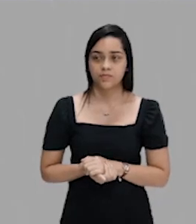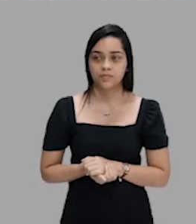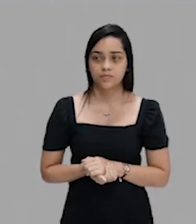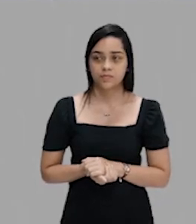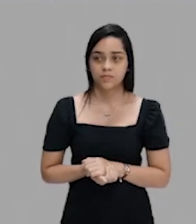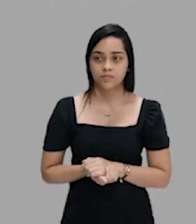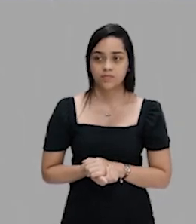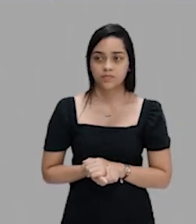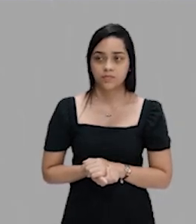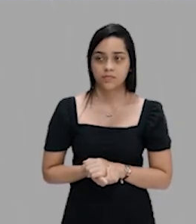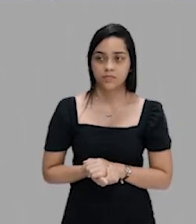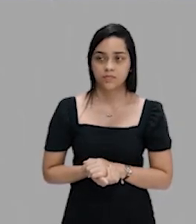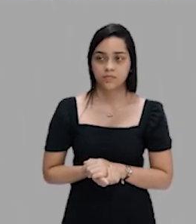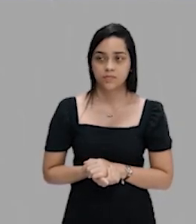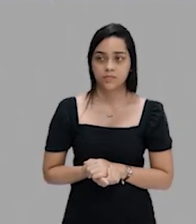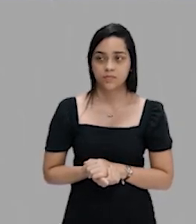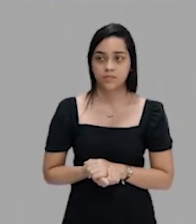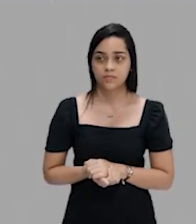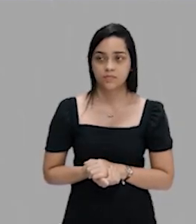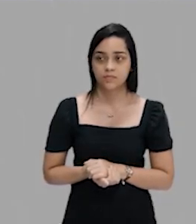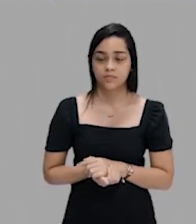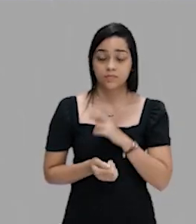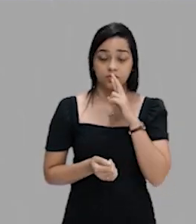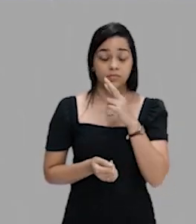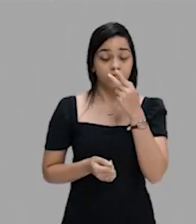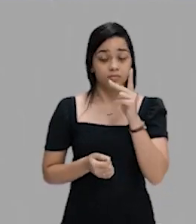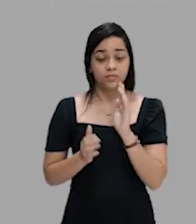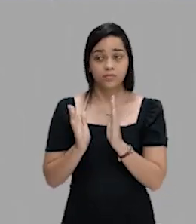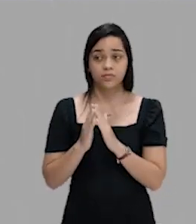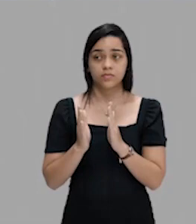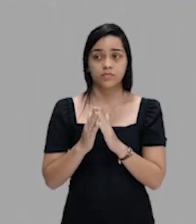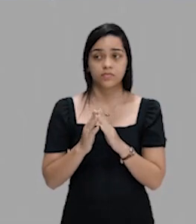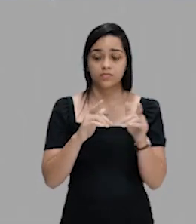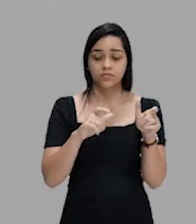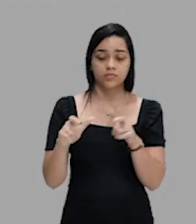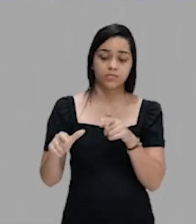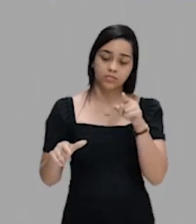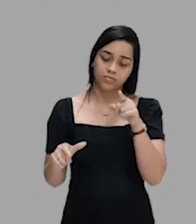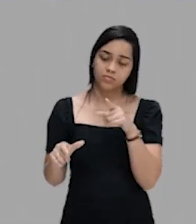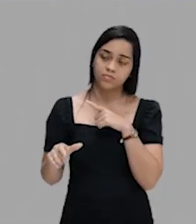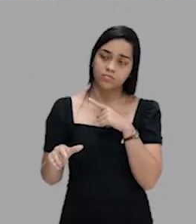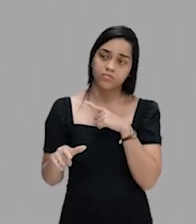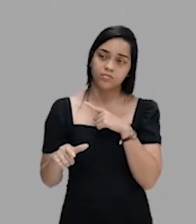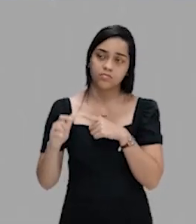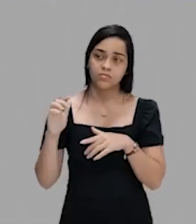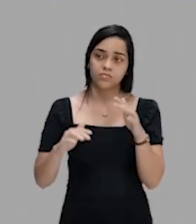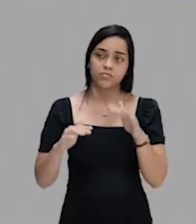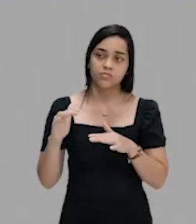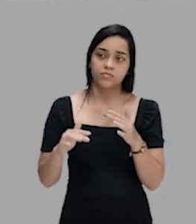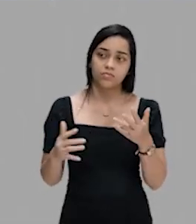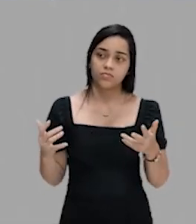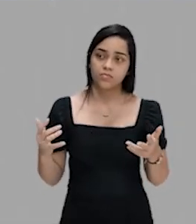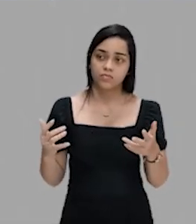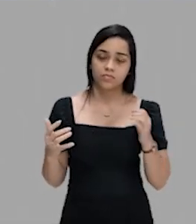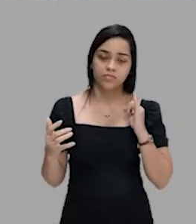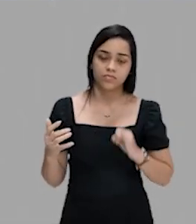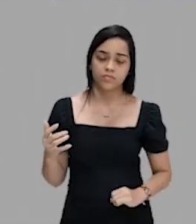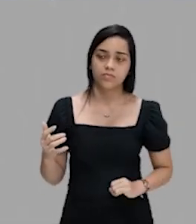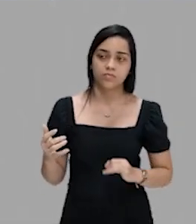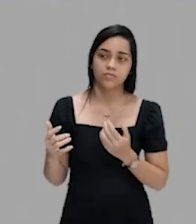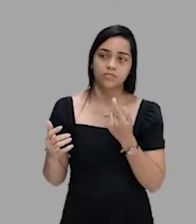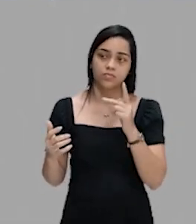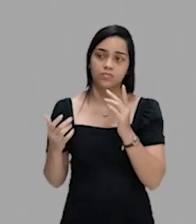você vai respondendo aí em casa onde você estiver talvez no intervalo